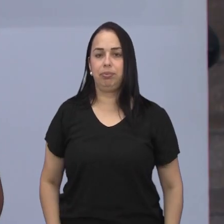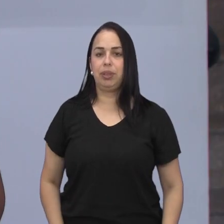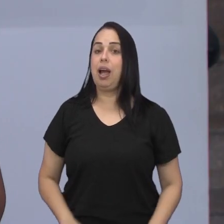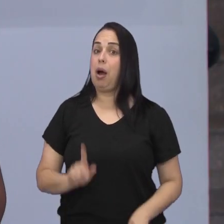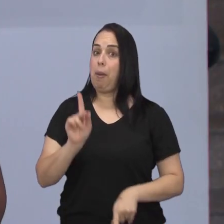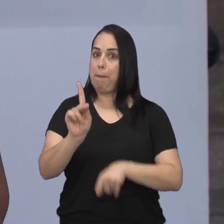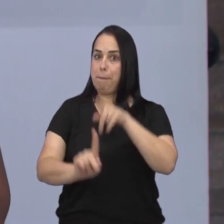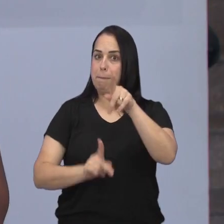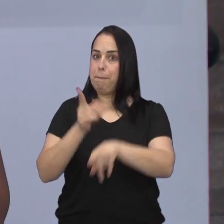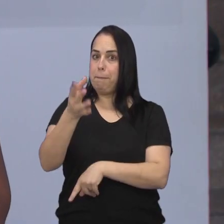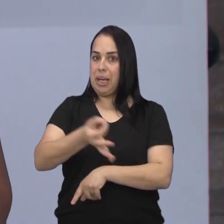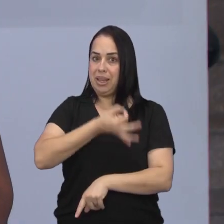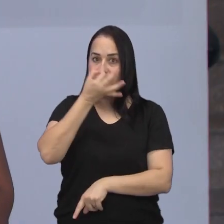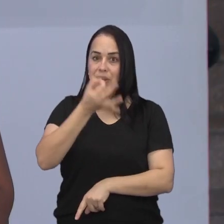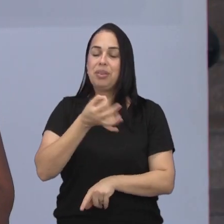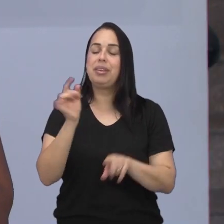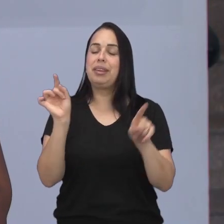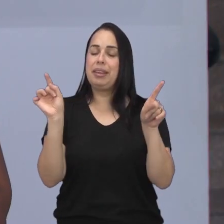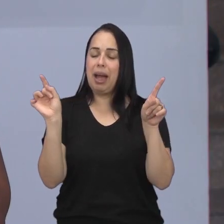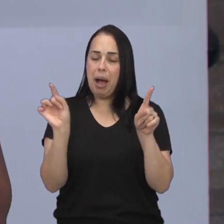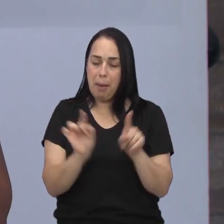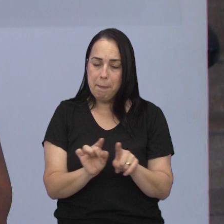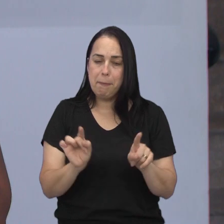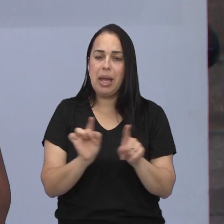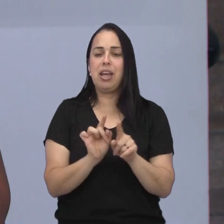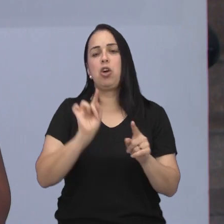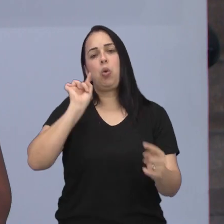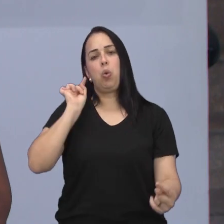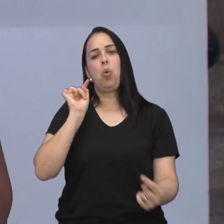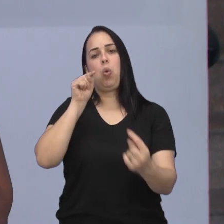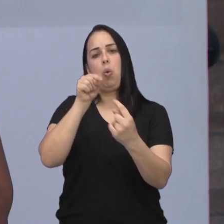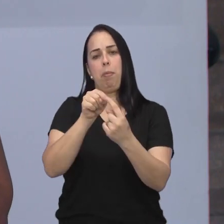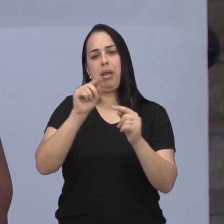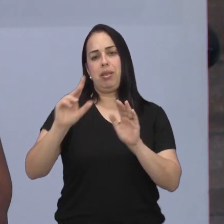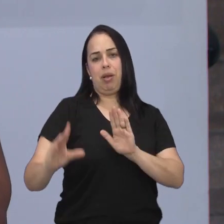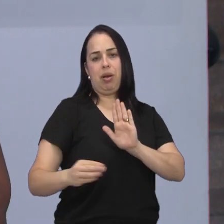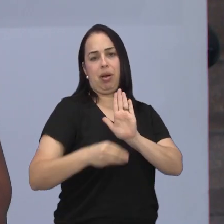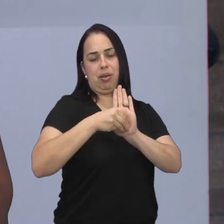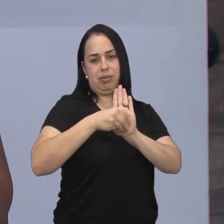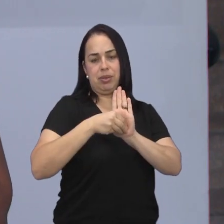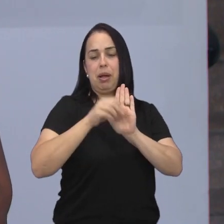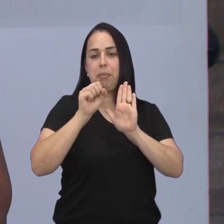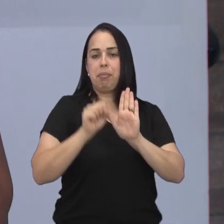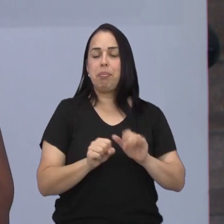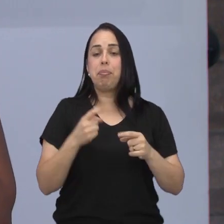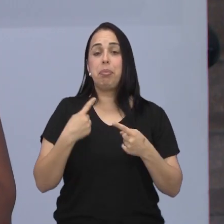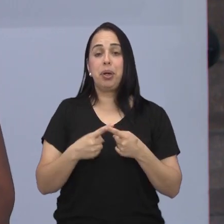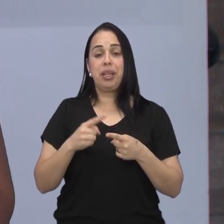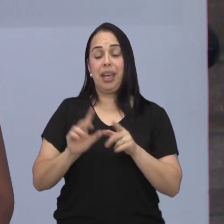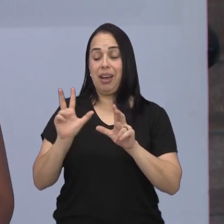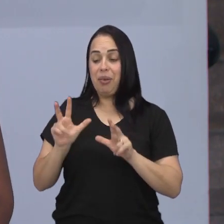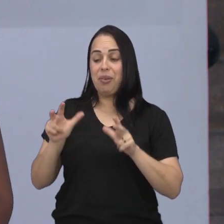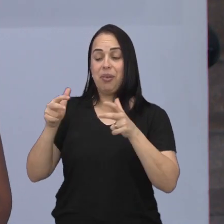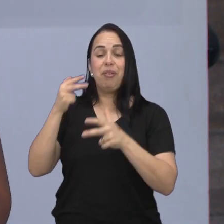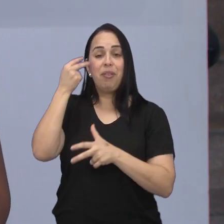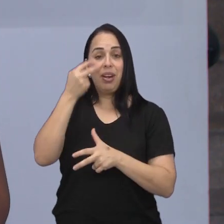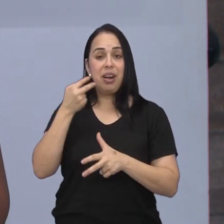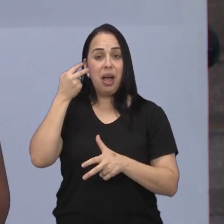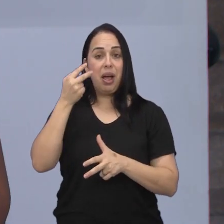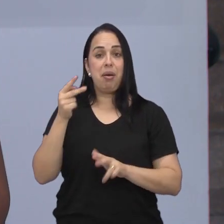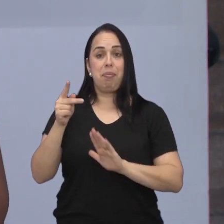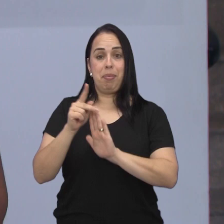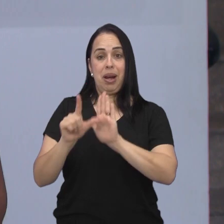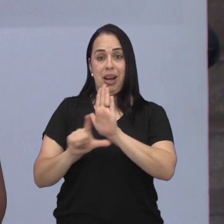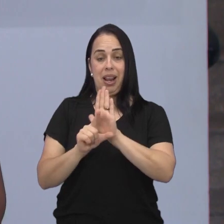participação popular também está contemplada nesse programa de parcerias de investimentos. Isso porque a Câmara